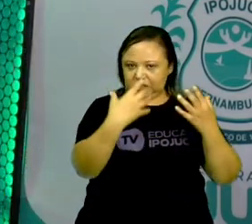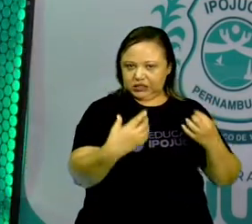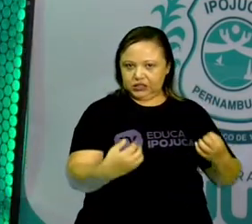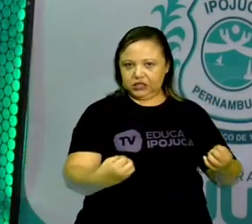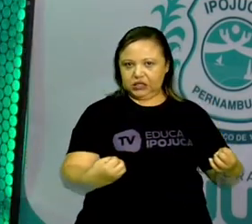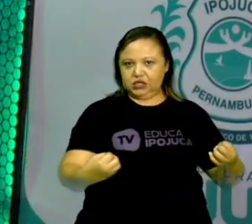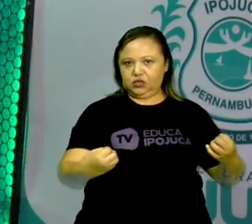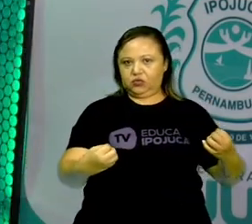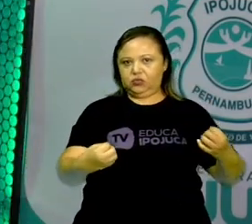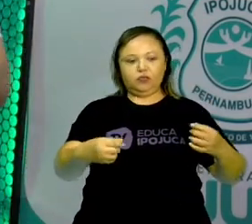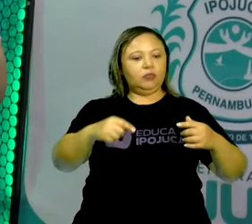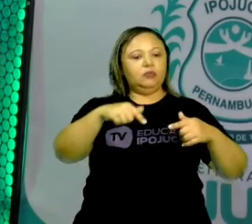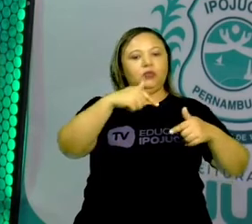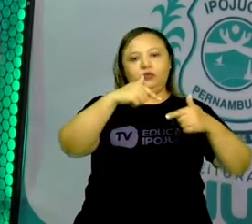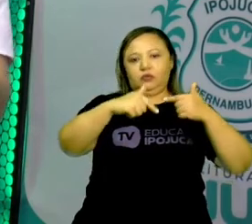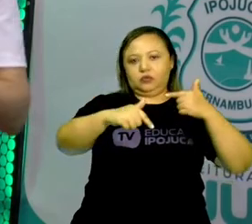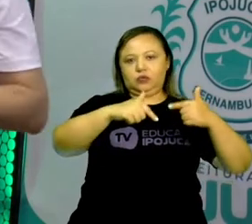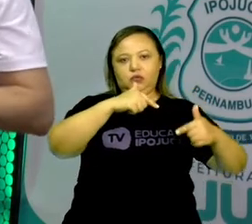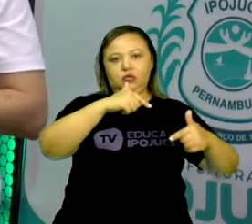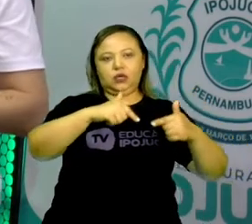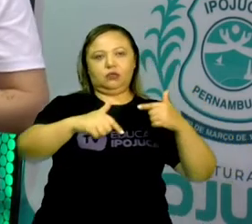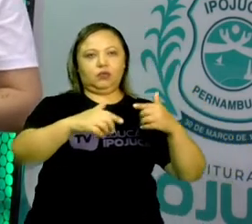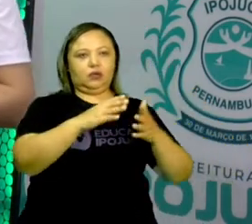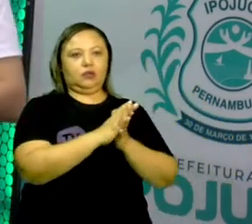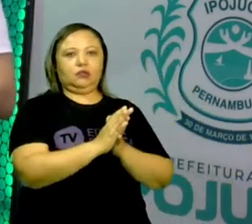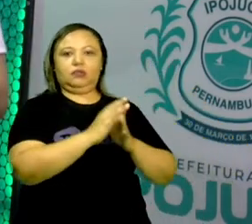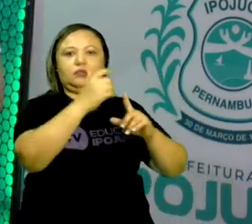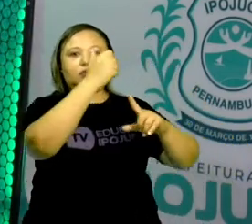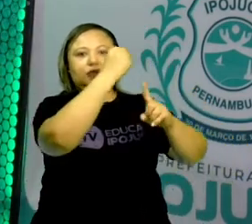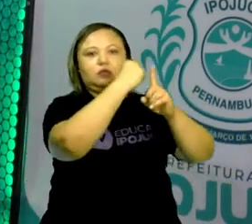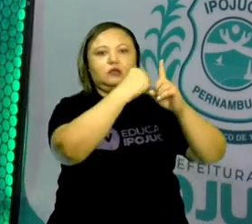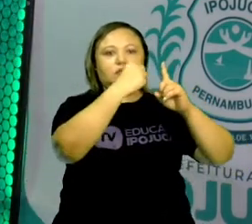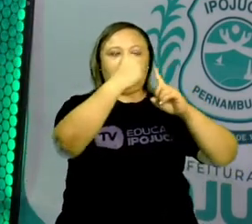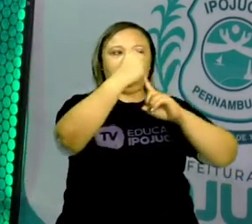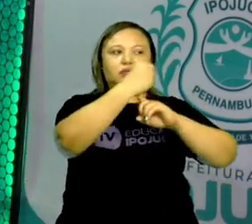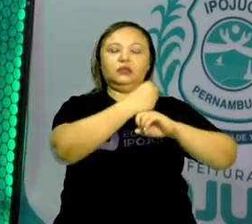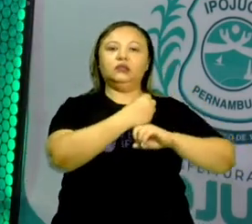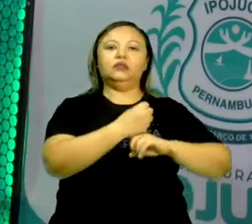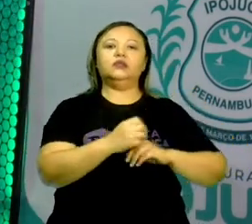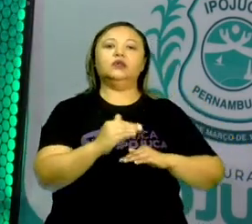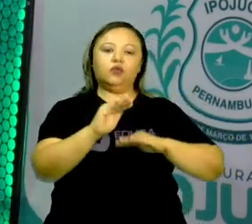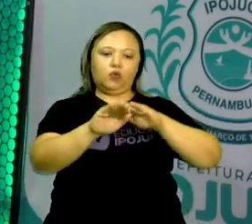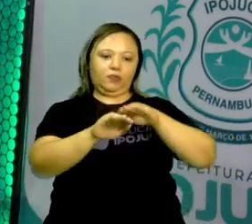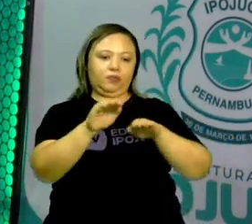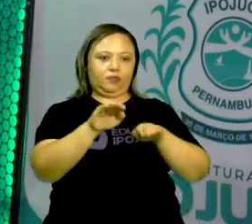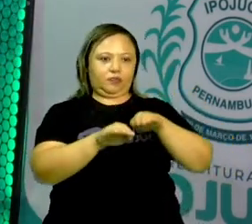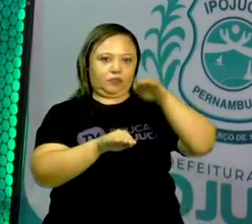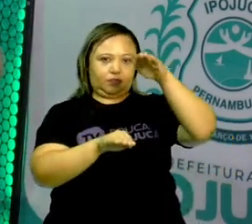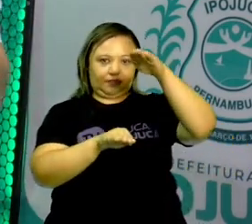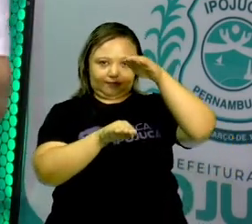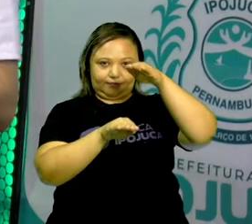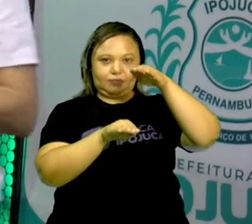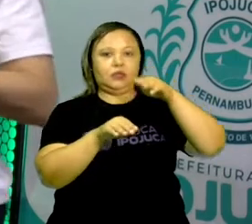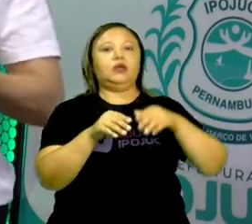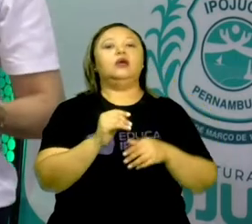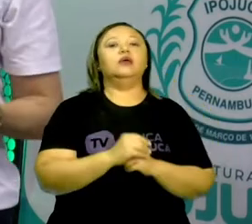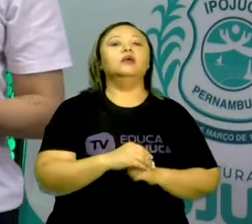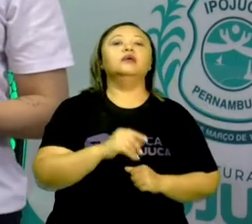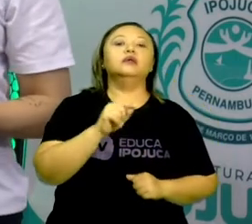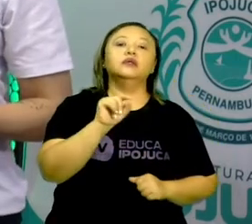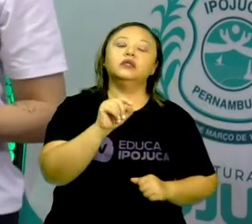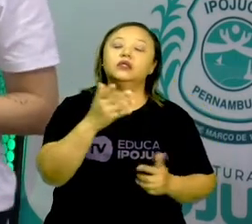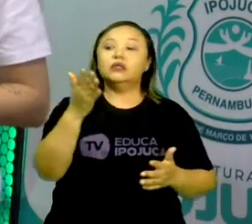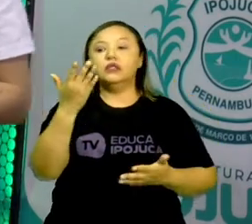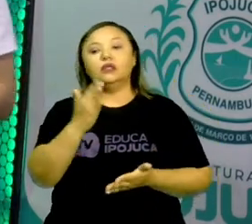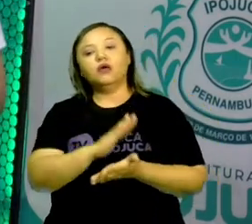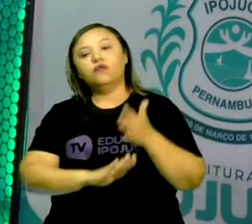aceito, principalmente pelas classes que têm um maior poder aquisitivo. E há momentos